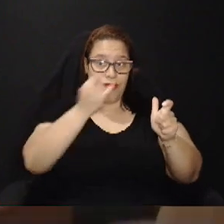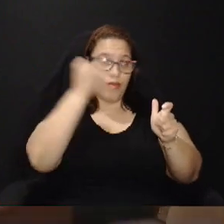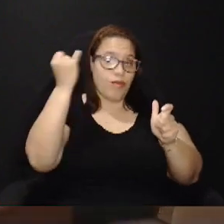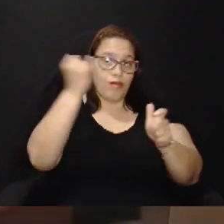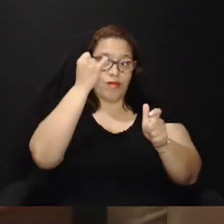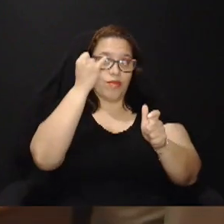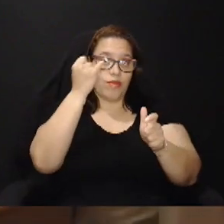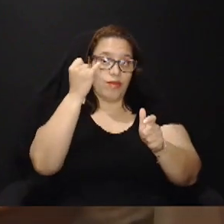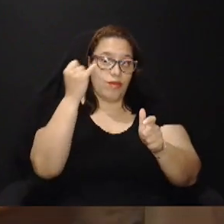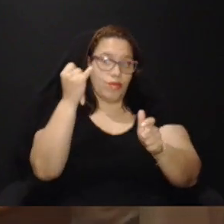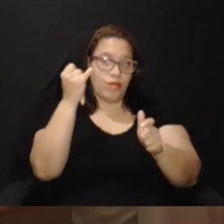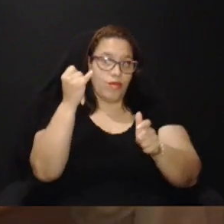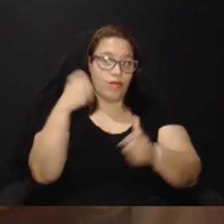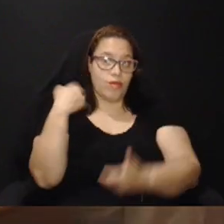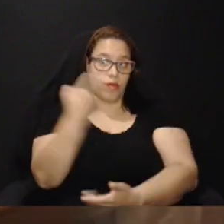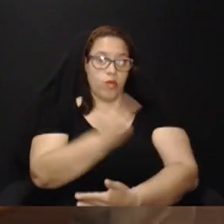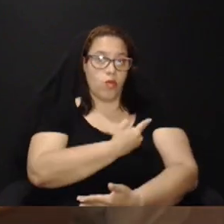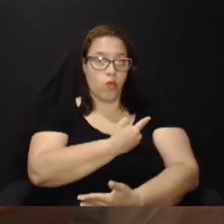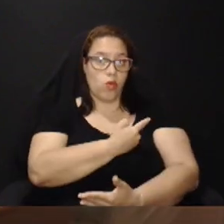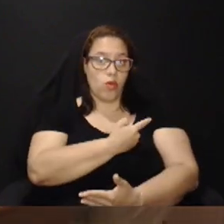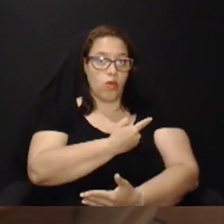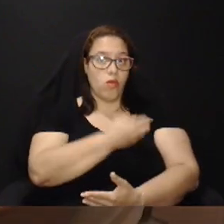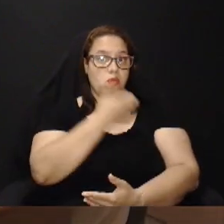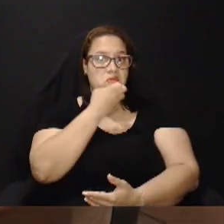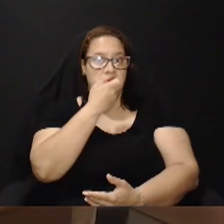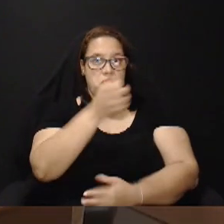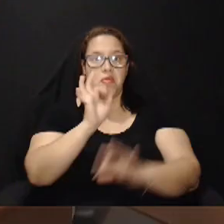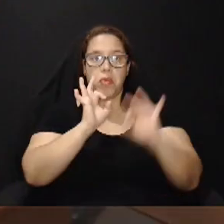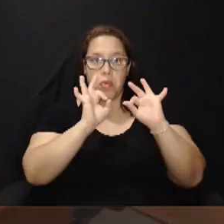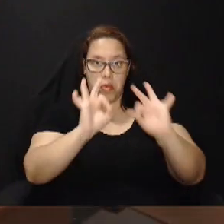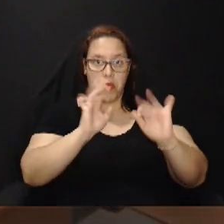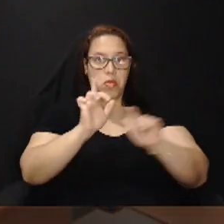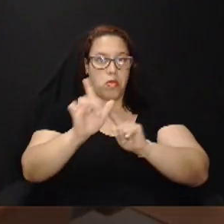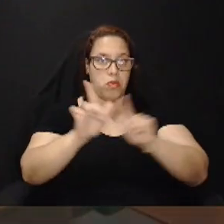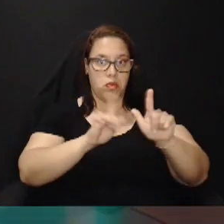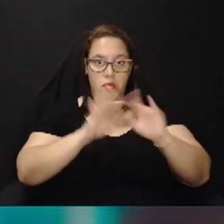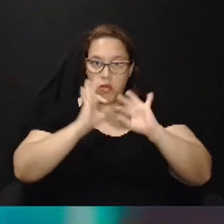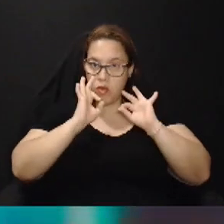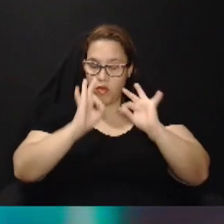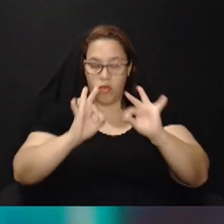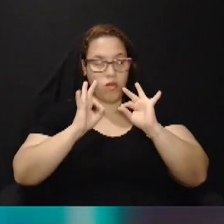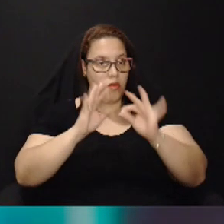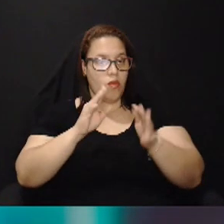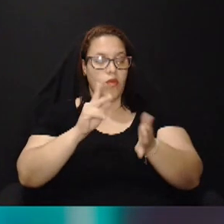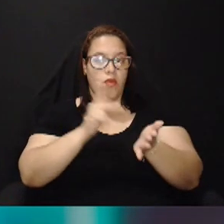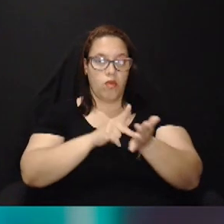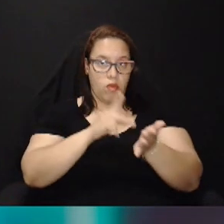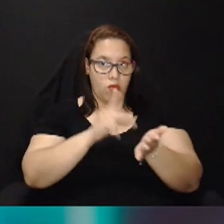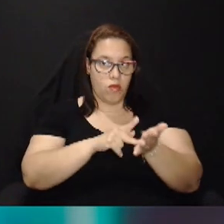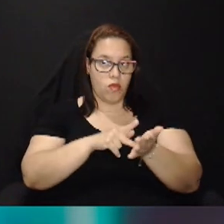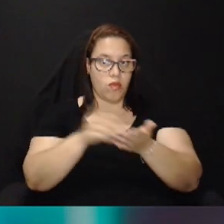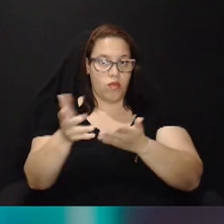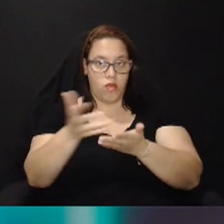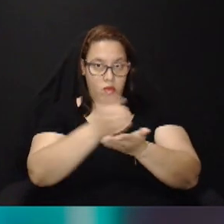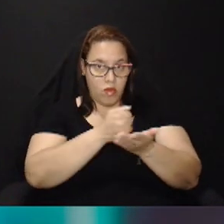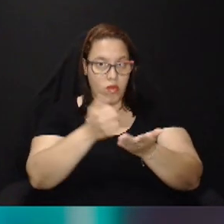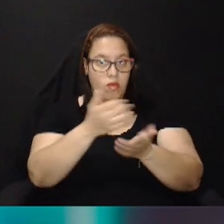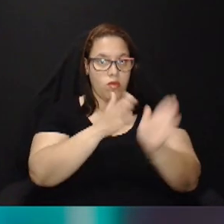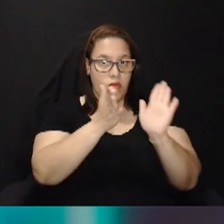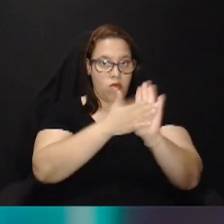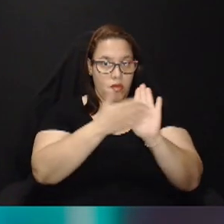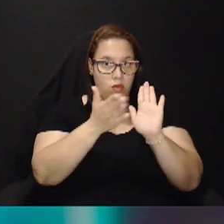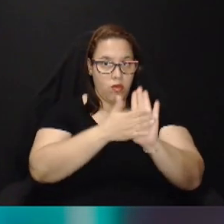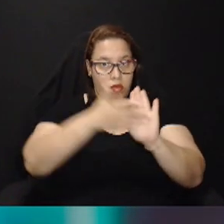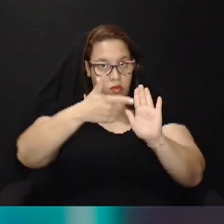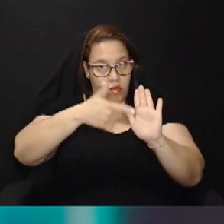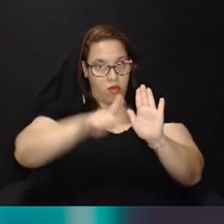e a gente conduziu com maestria, né, conduzimos com bastante efetividade e trouxemos, né, de novo, com a